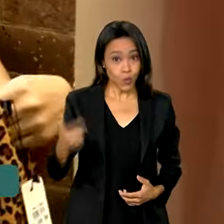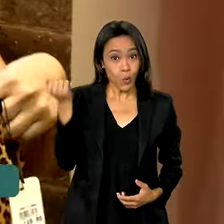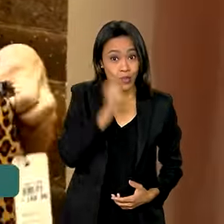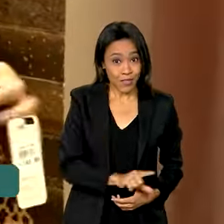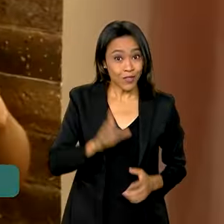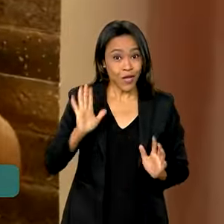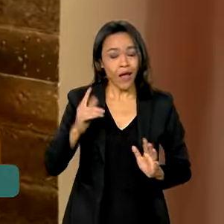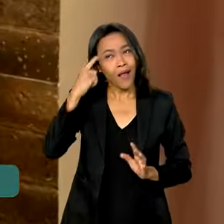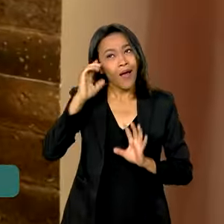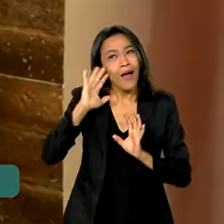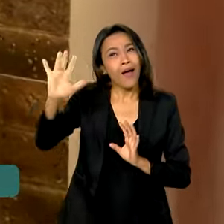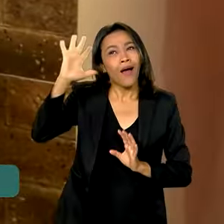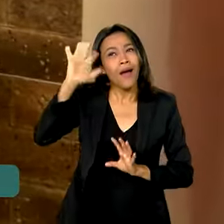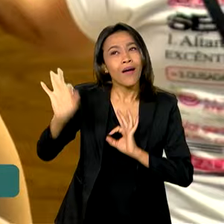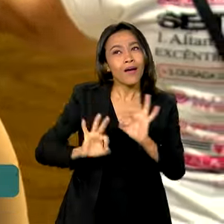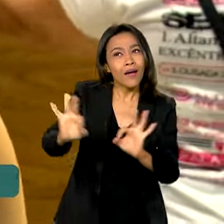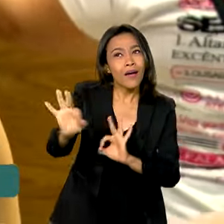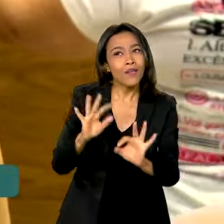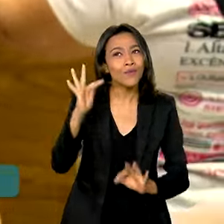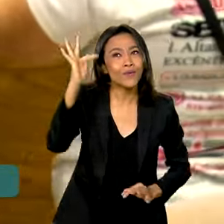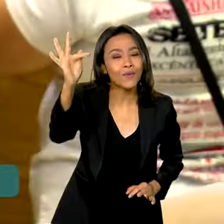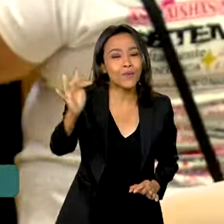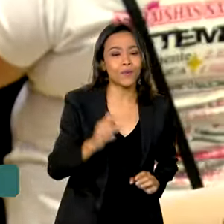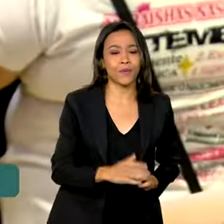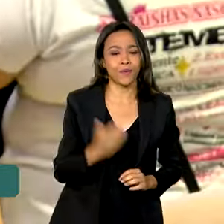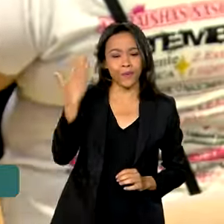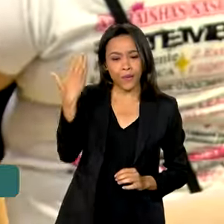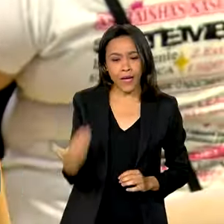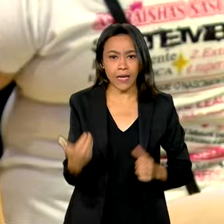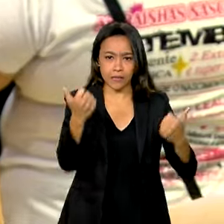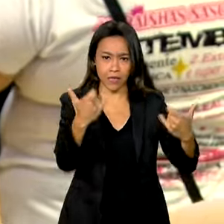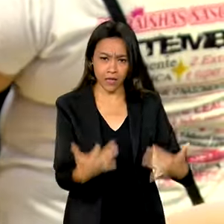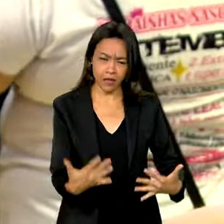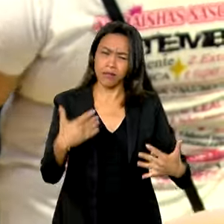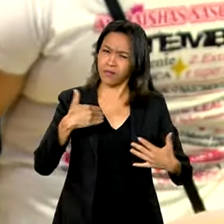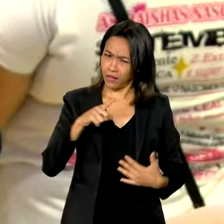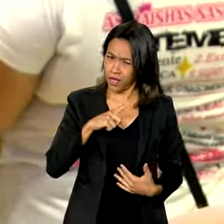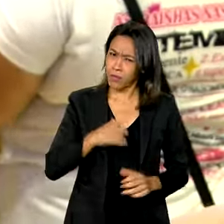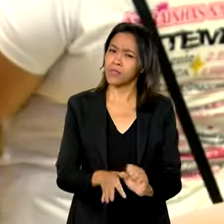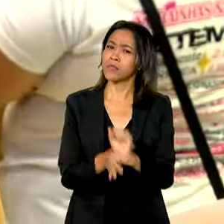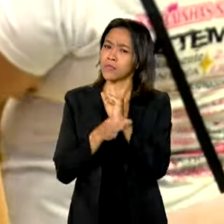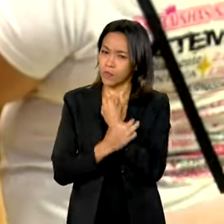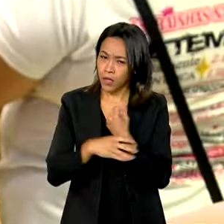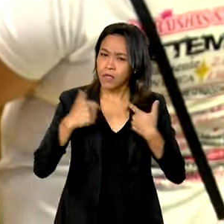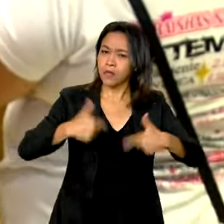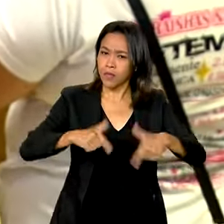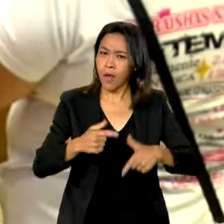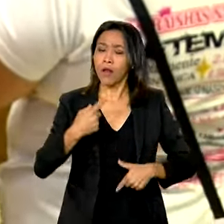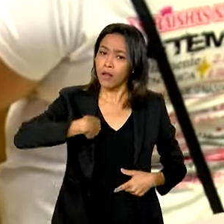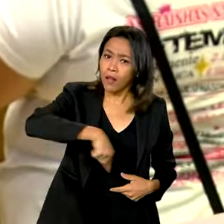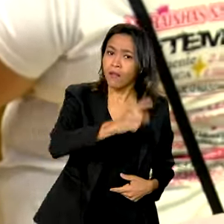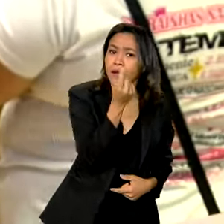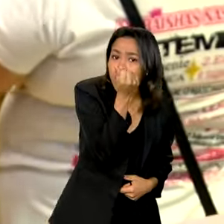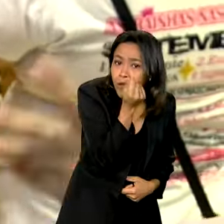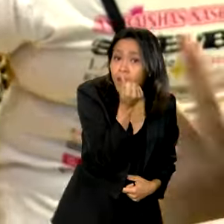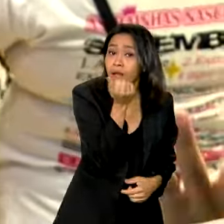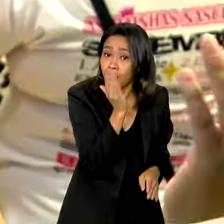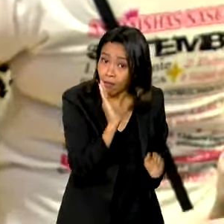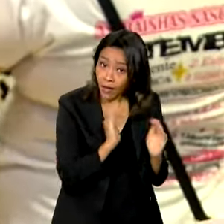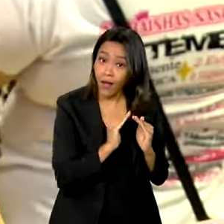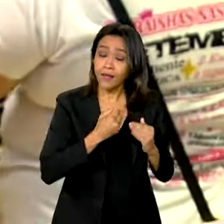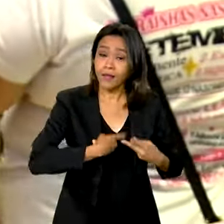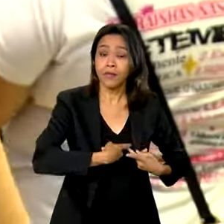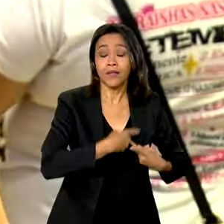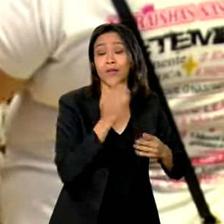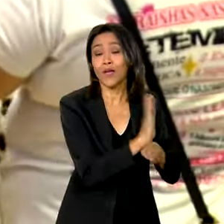já planeja um futuro melhor. Trabalho, né? Mais estabilidade, com certeza. Levar dinheiro para casa e ajudar a minha família e